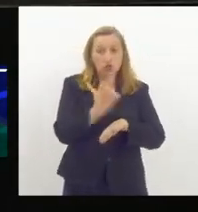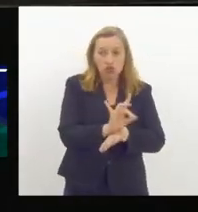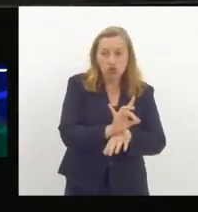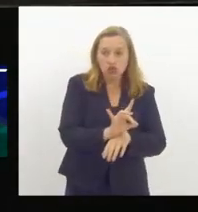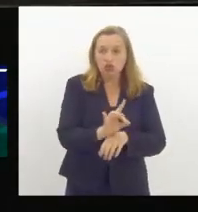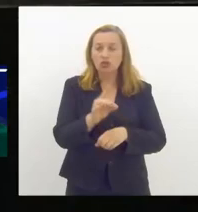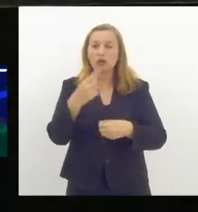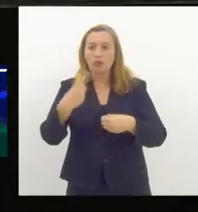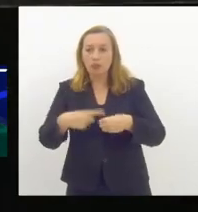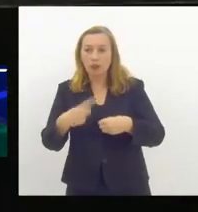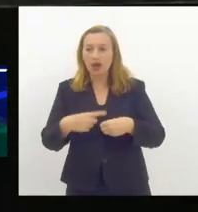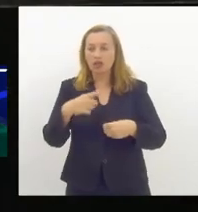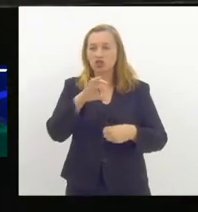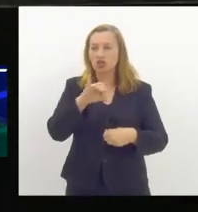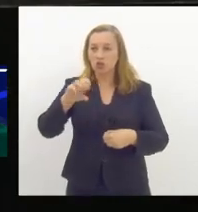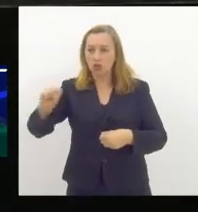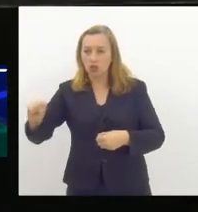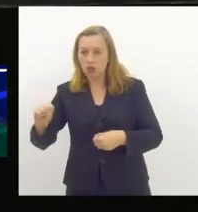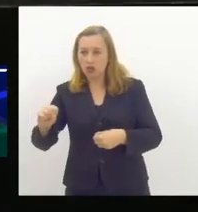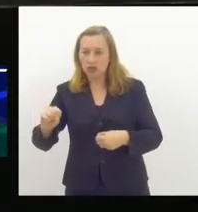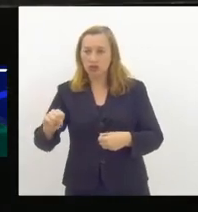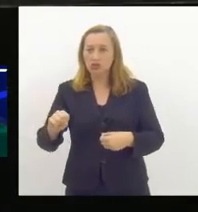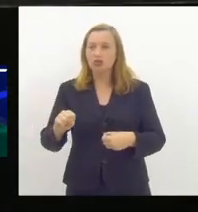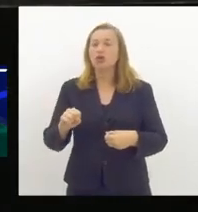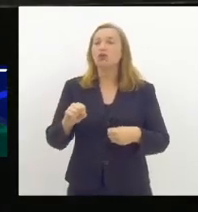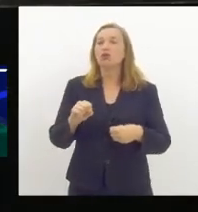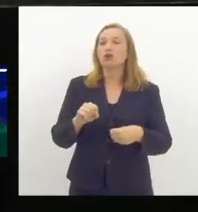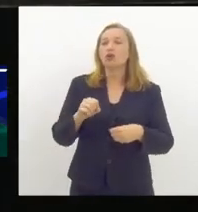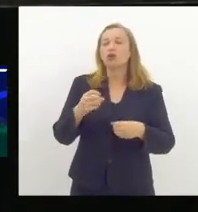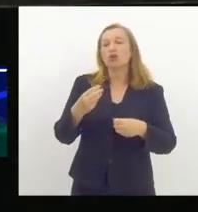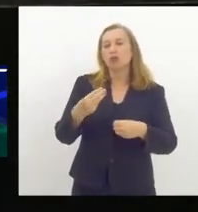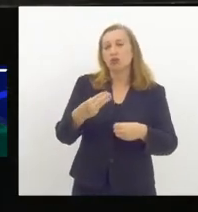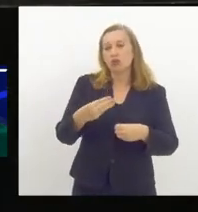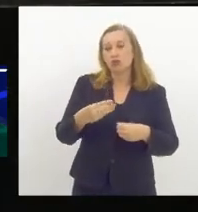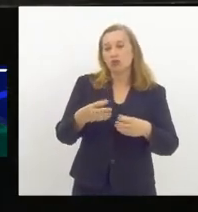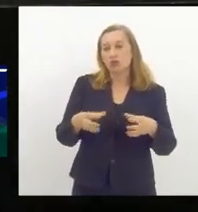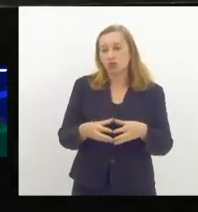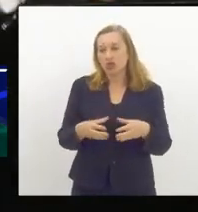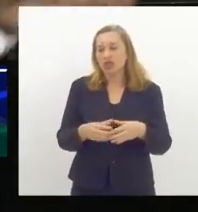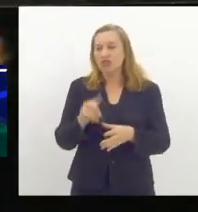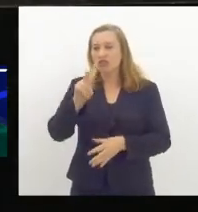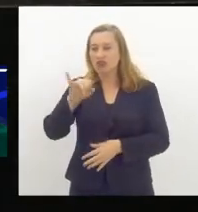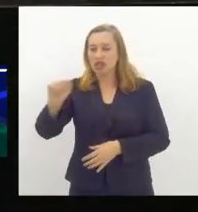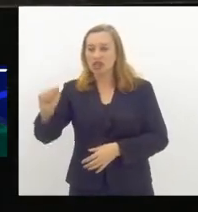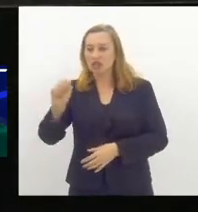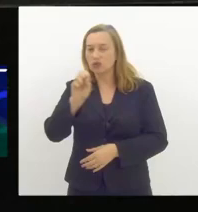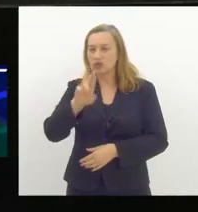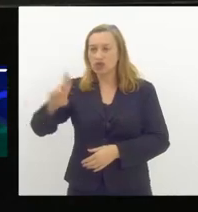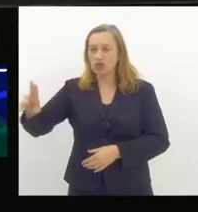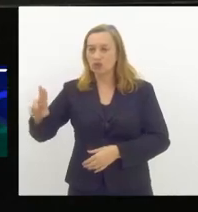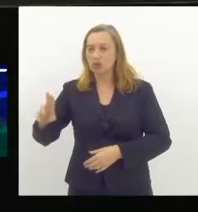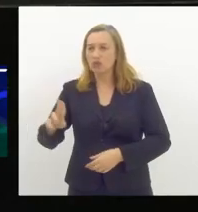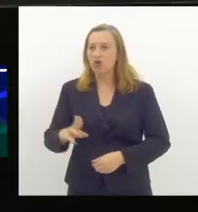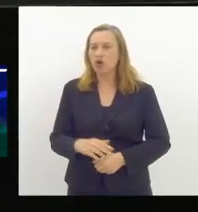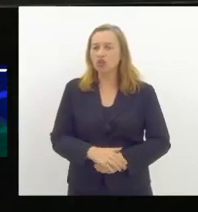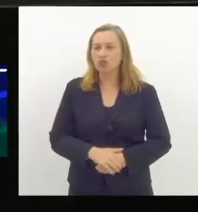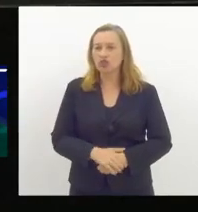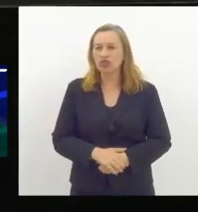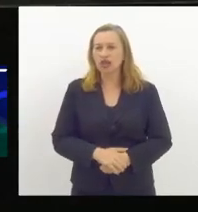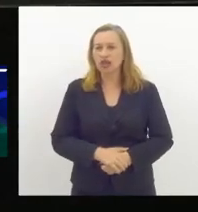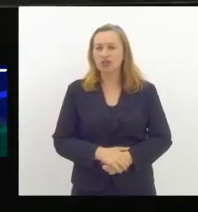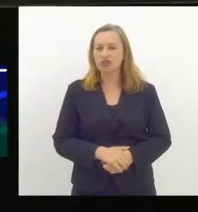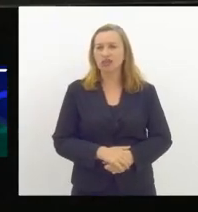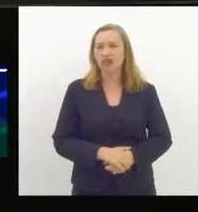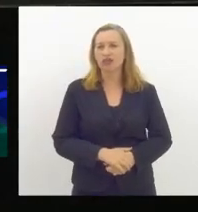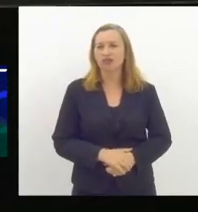bairro de Cosmo comunidade Vila do céu a prefeitura fazendo a obra através do Parque de jardins através